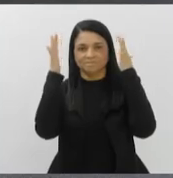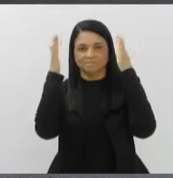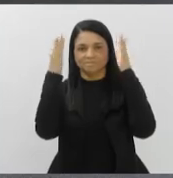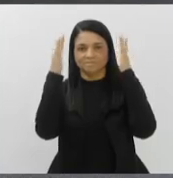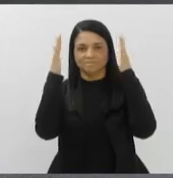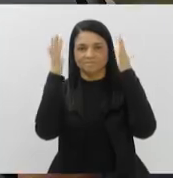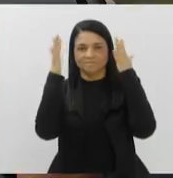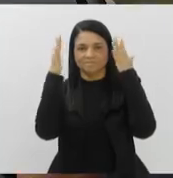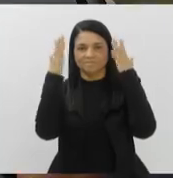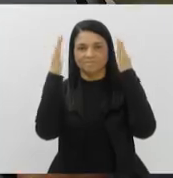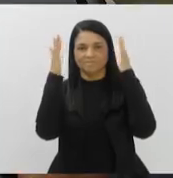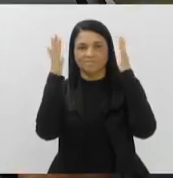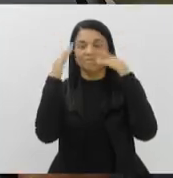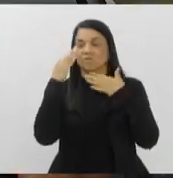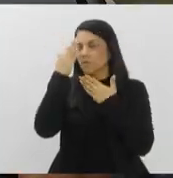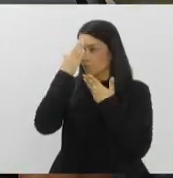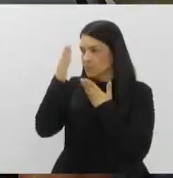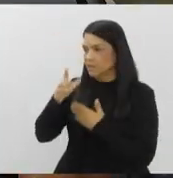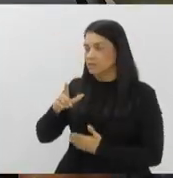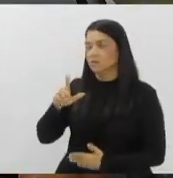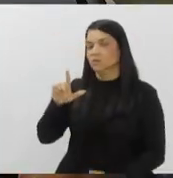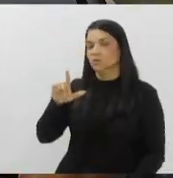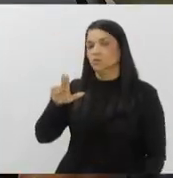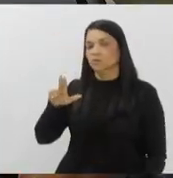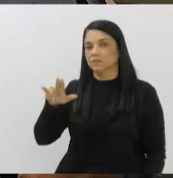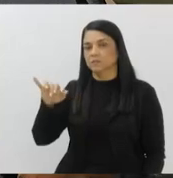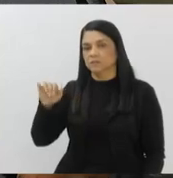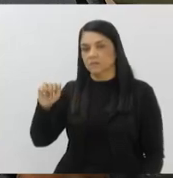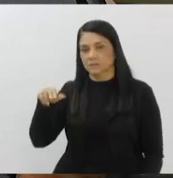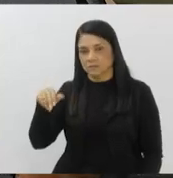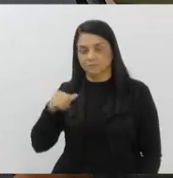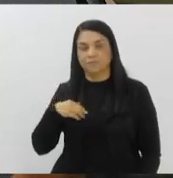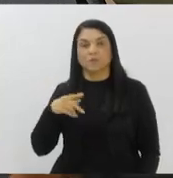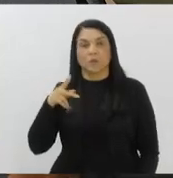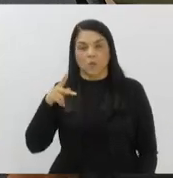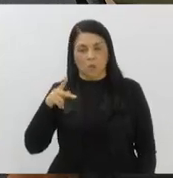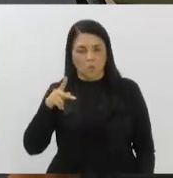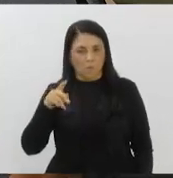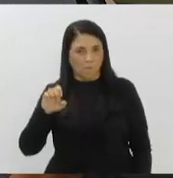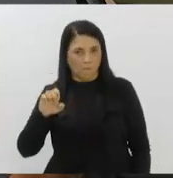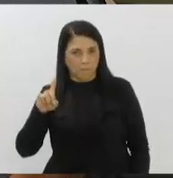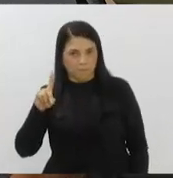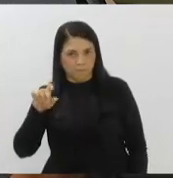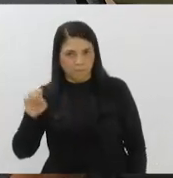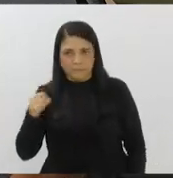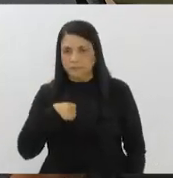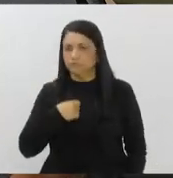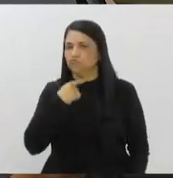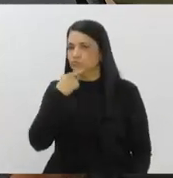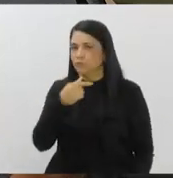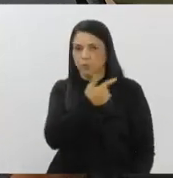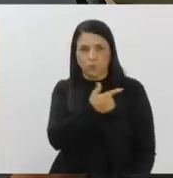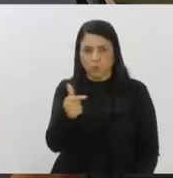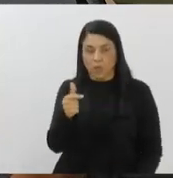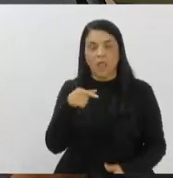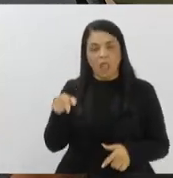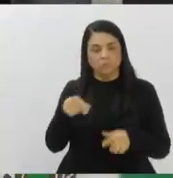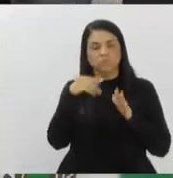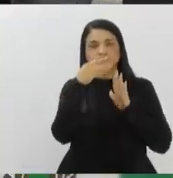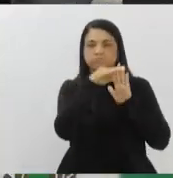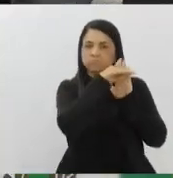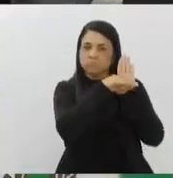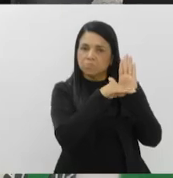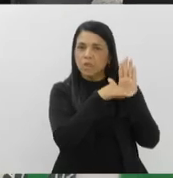Muito obrigada, senhora Luciana. Sem dúvida nenhuma, o PEDES, que traz esse plano estratégico para o Rio de Janeiro, precisa